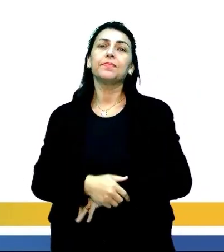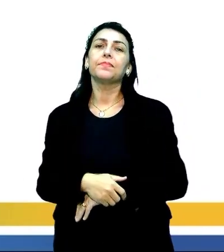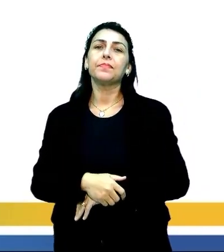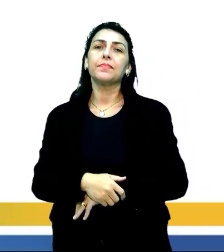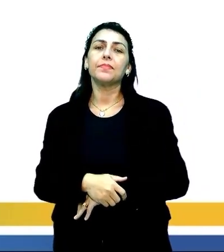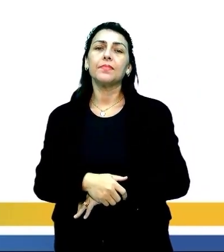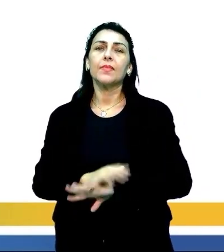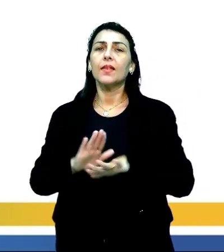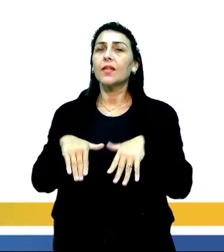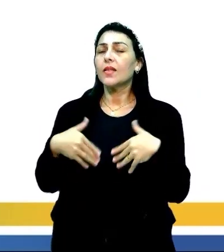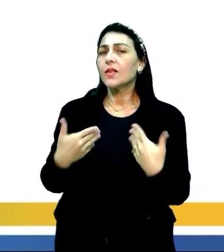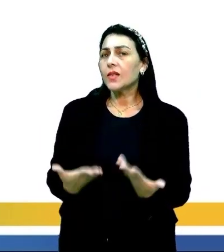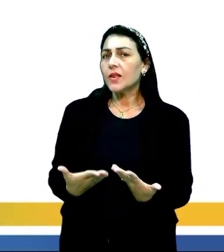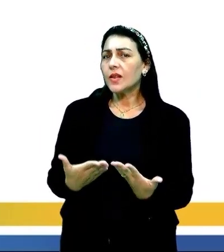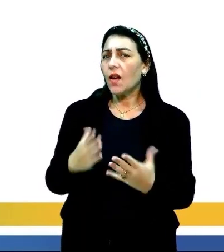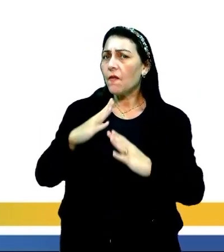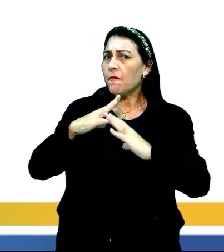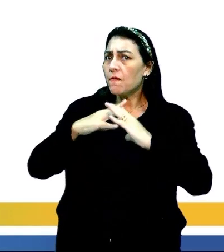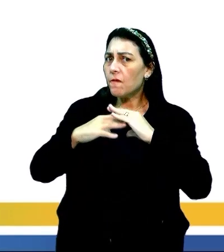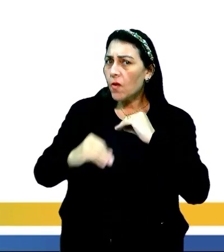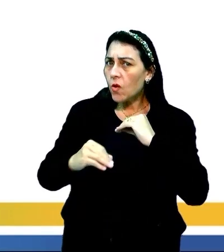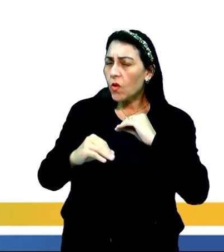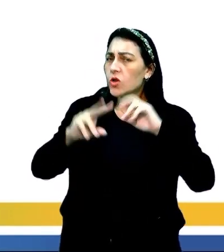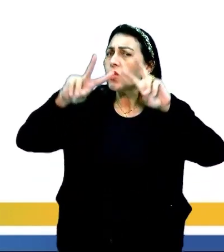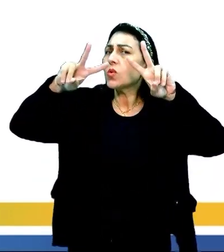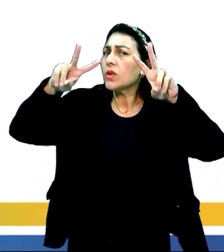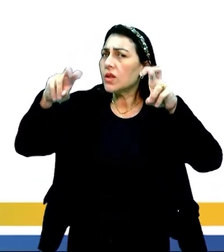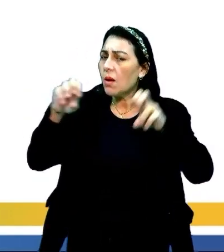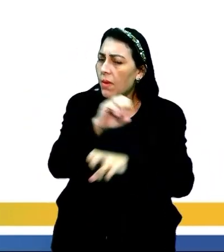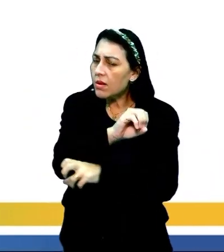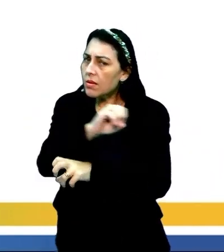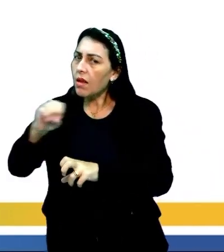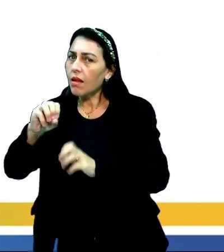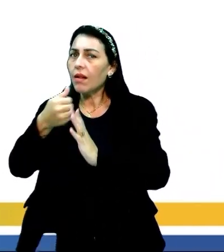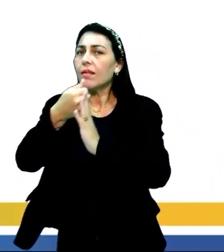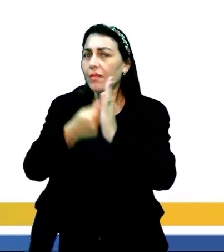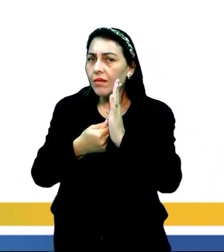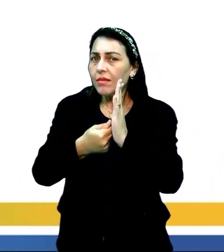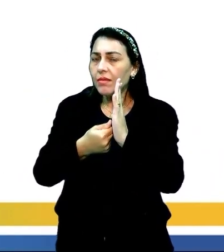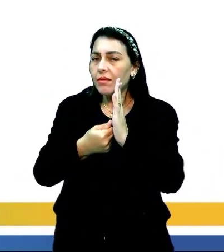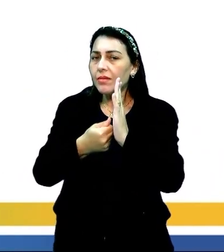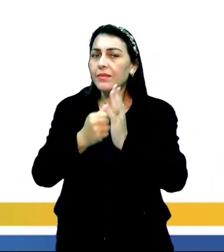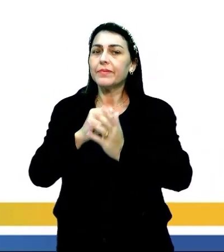calar. Afinal, fugir do tema zera a sua redação?